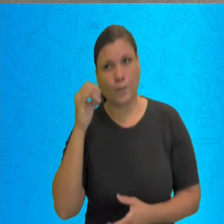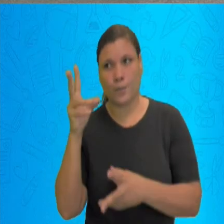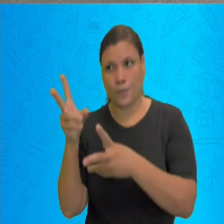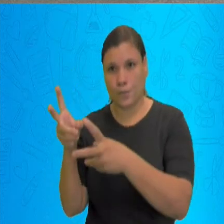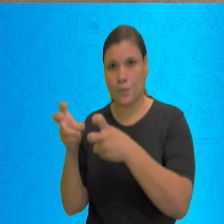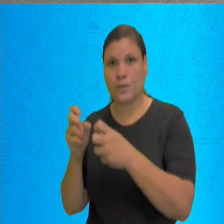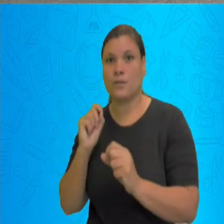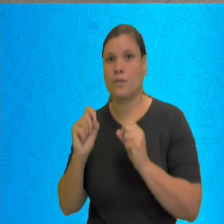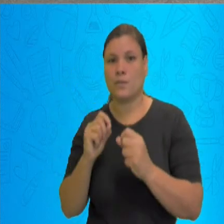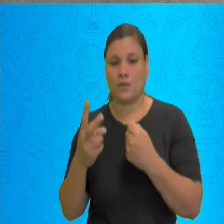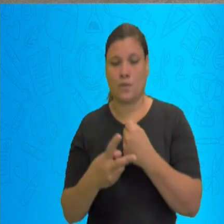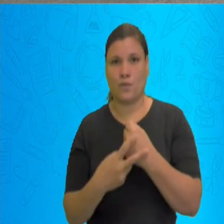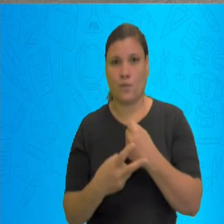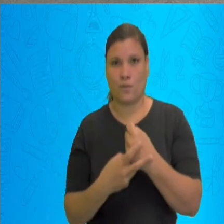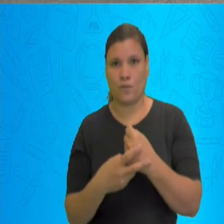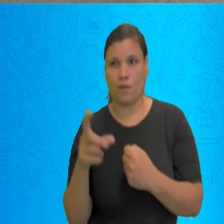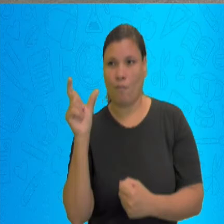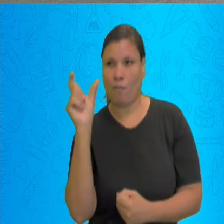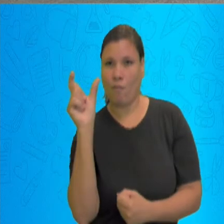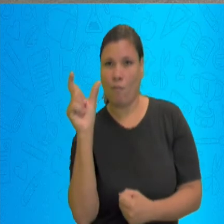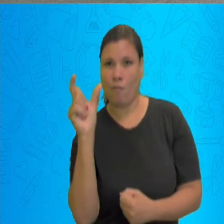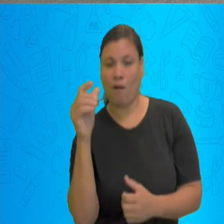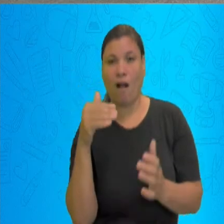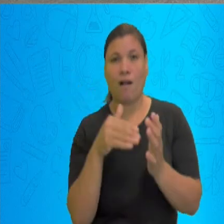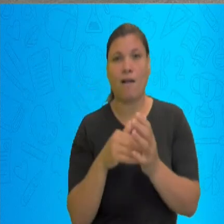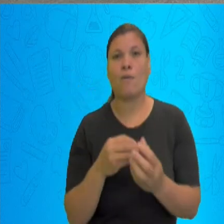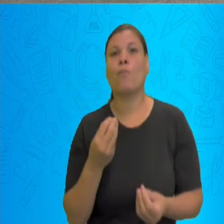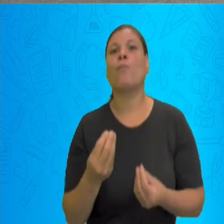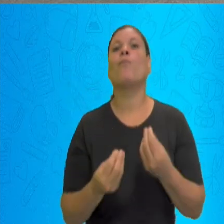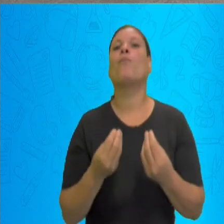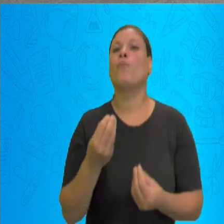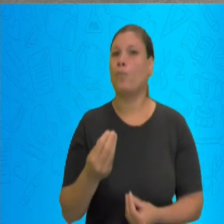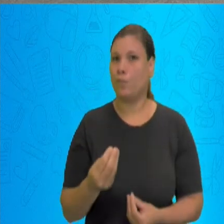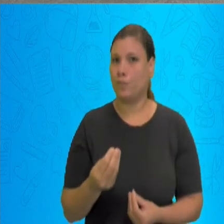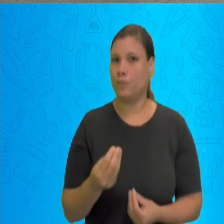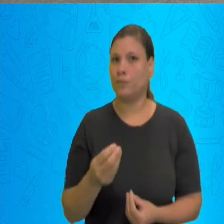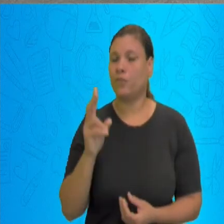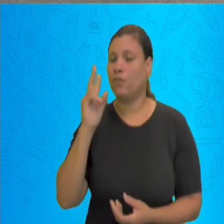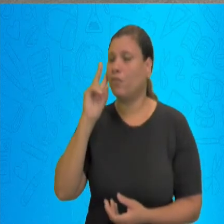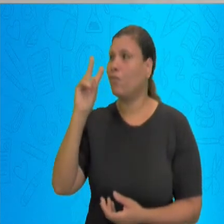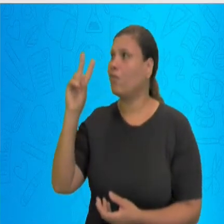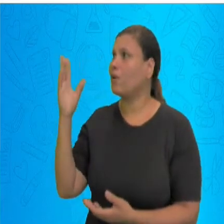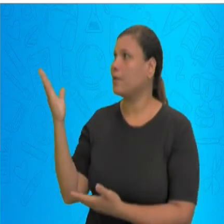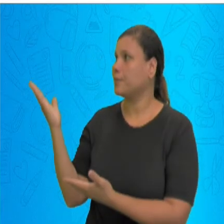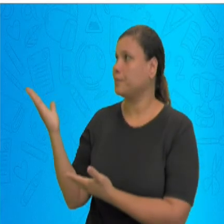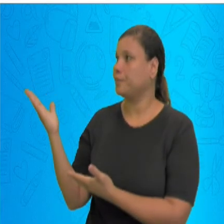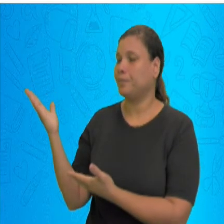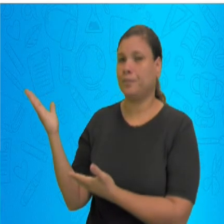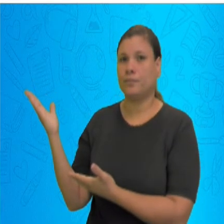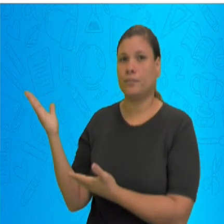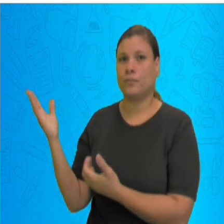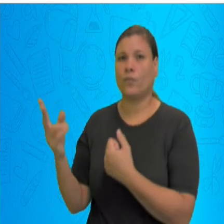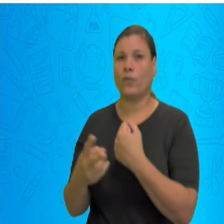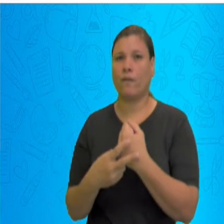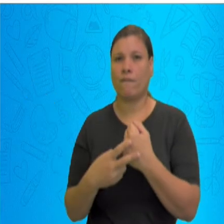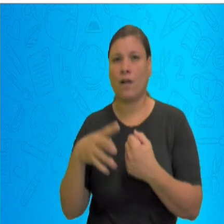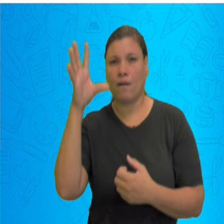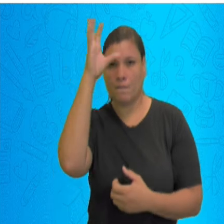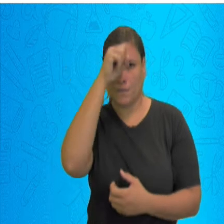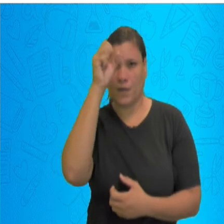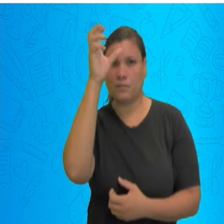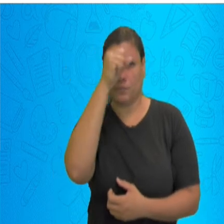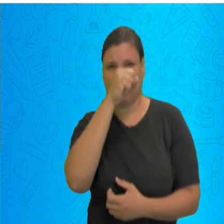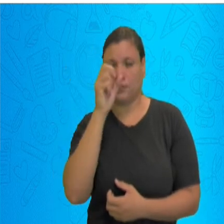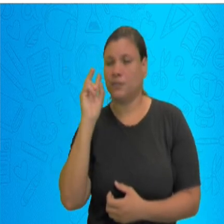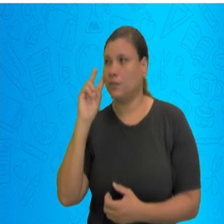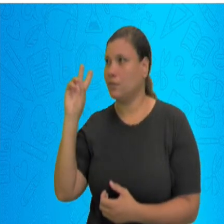flexionados no tempo do futuro do pretérito. Continuando, ó, verbo aprender. Olha só,